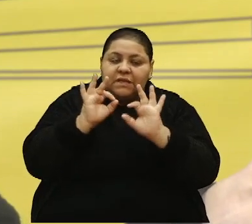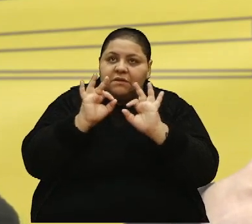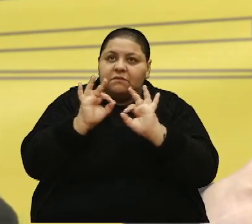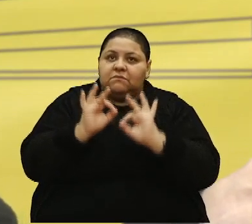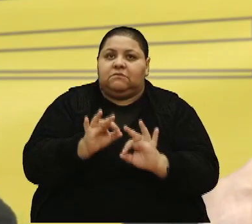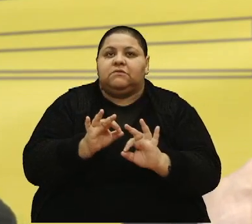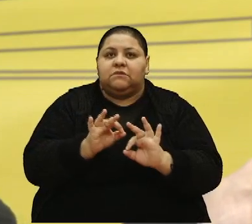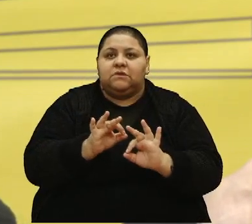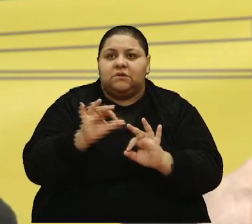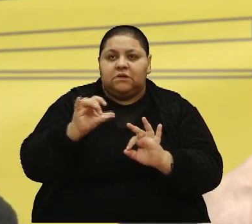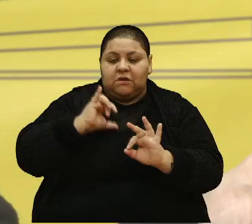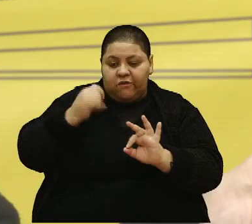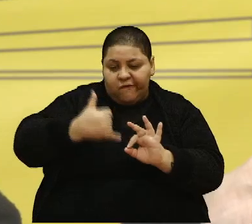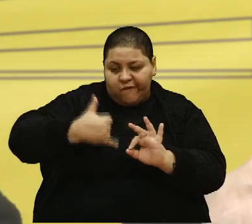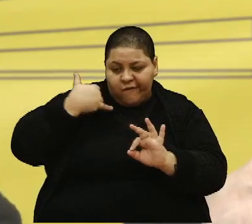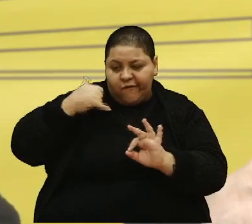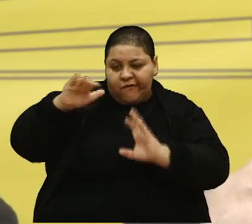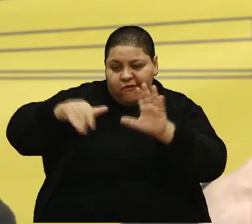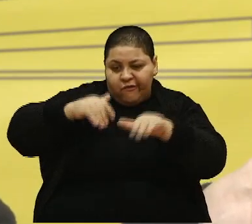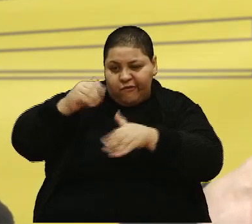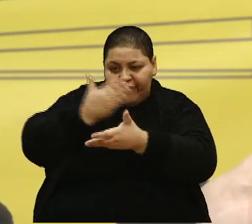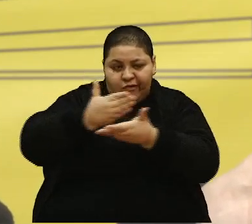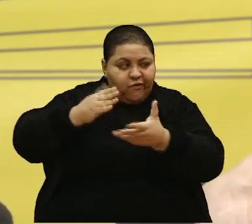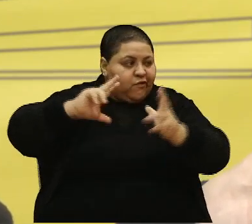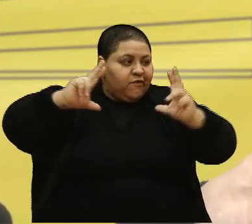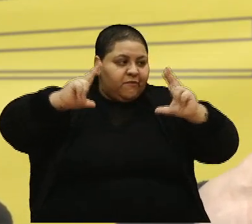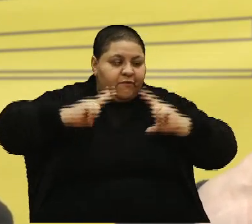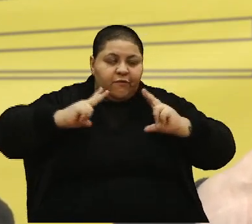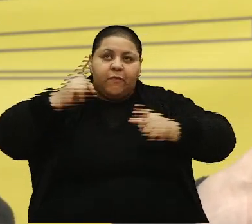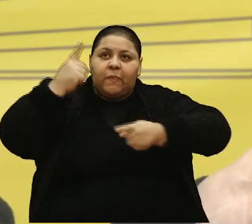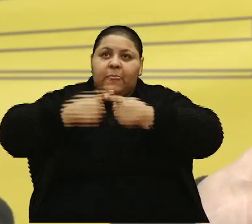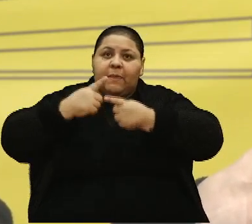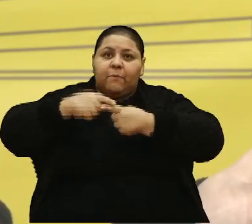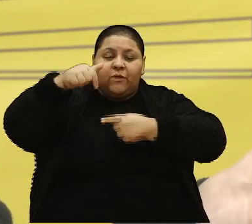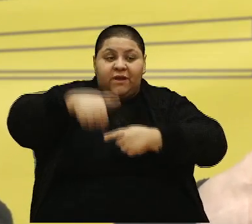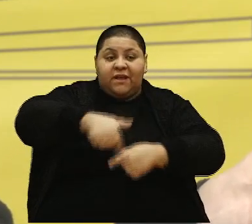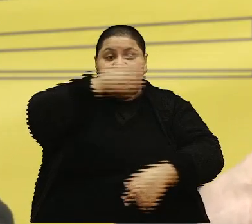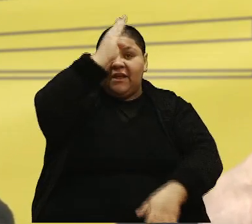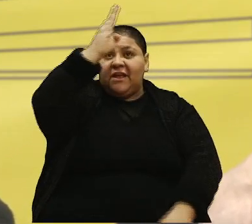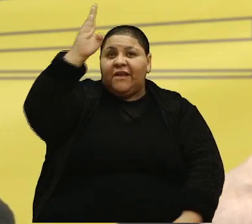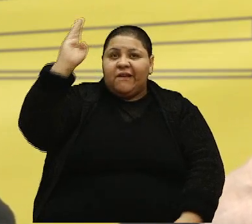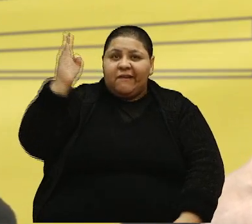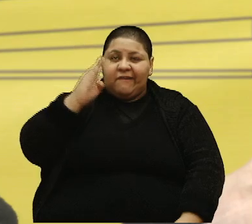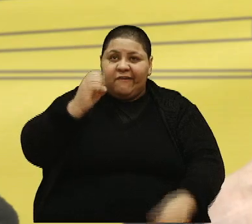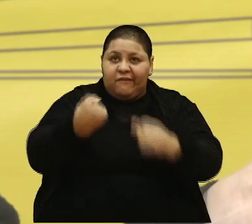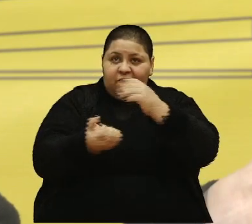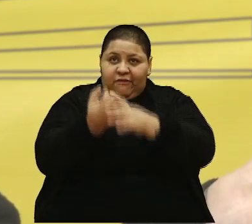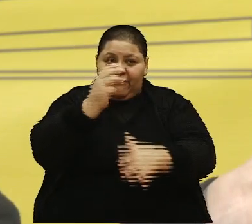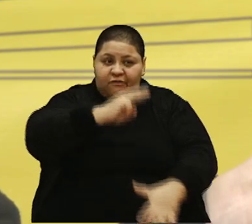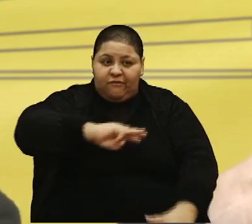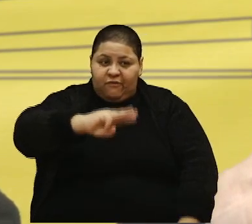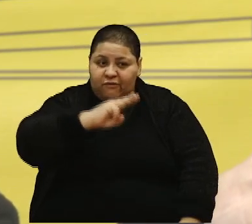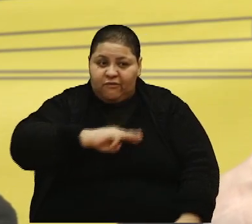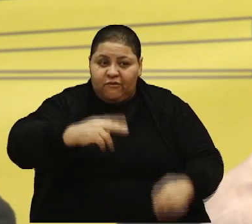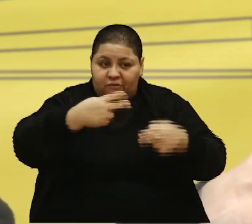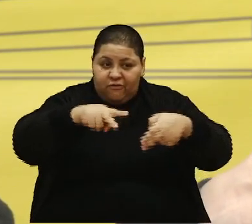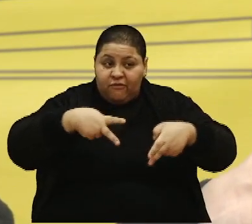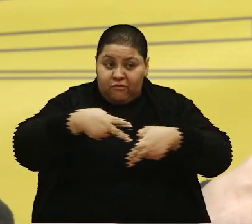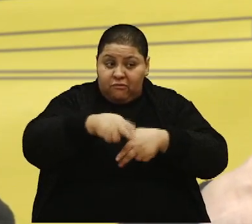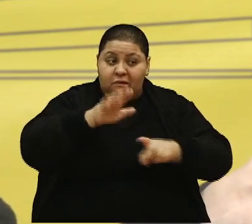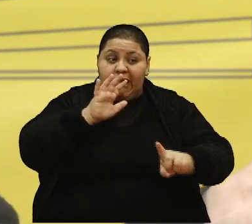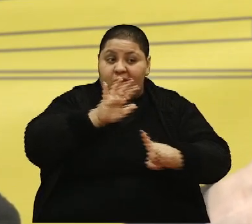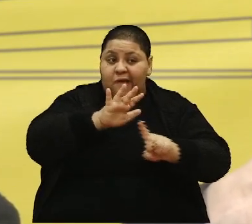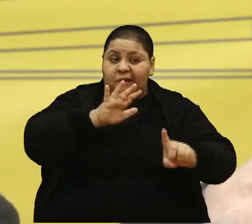e tendo a honra de ter sido convidado pela iniciativa privada, porque aqui na biblioteca, onde ainda a Fundação Marco Polo não inaugurou, ela se inspirou